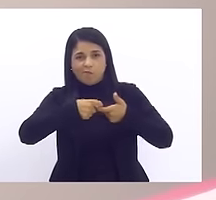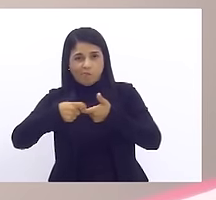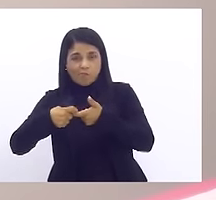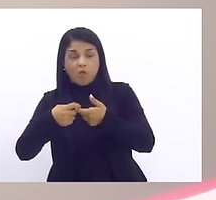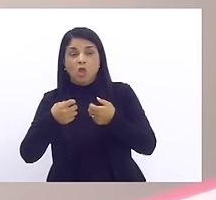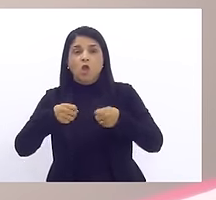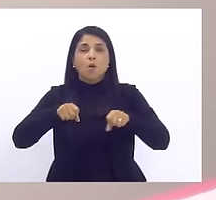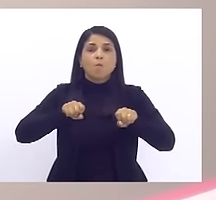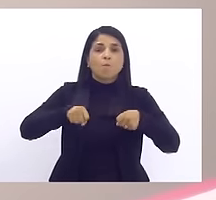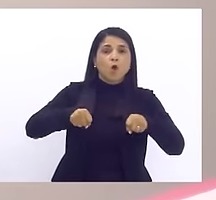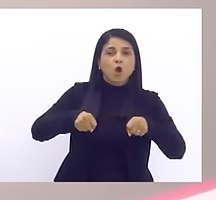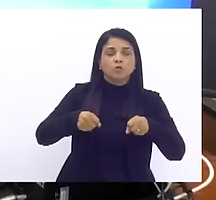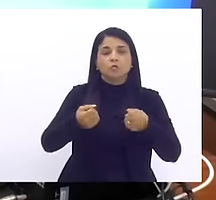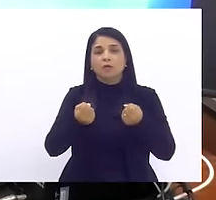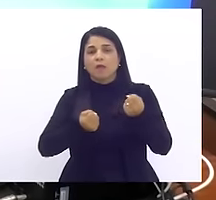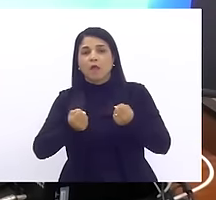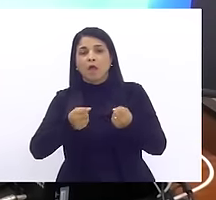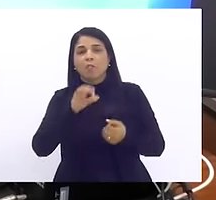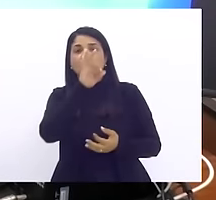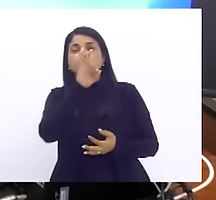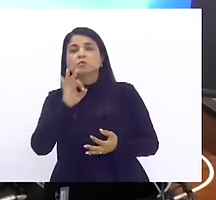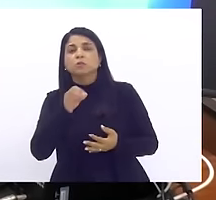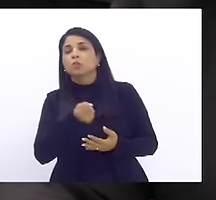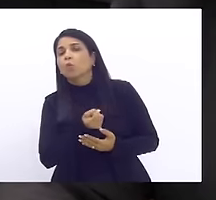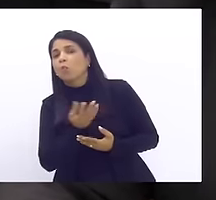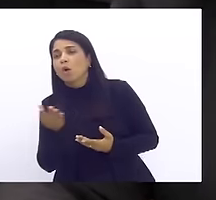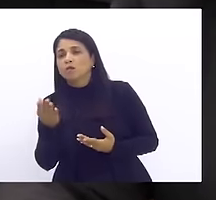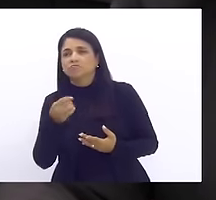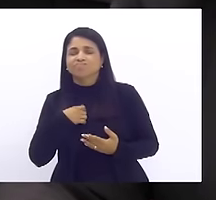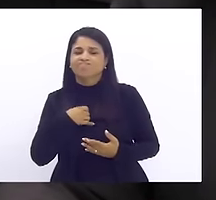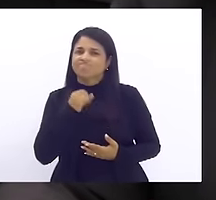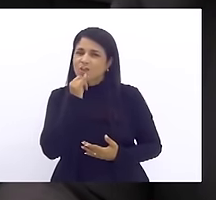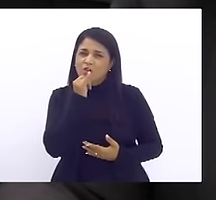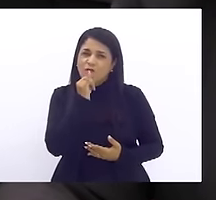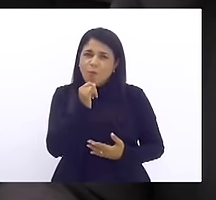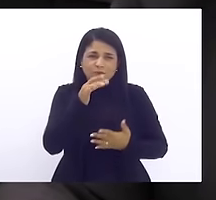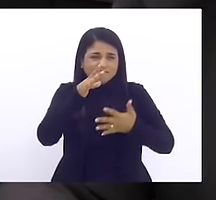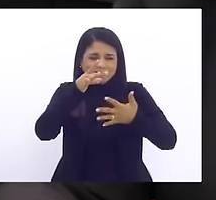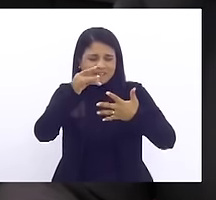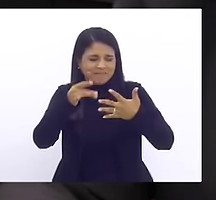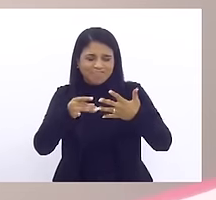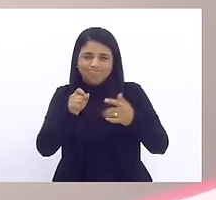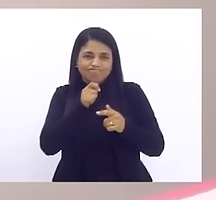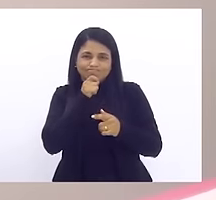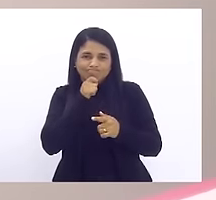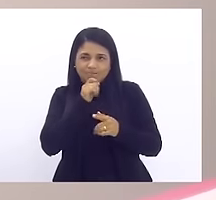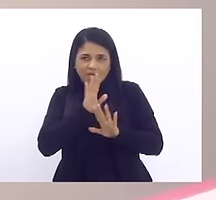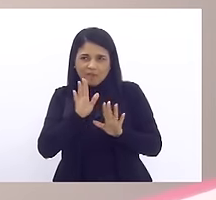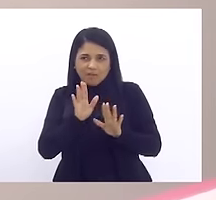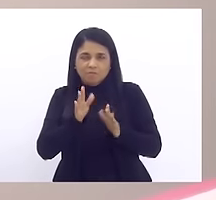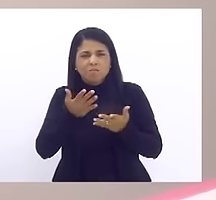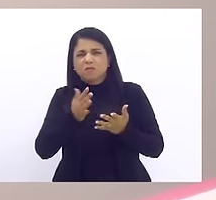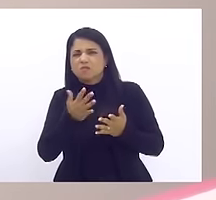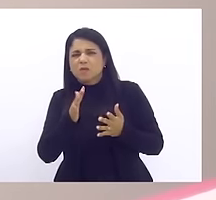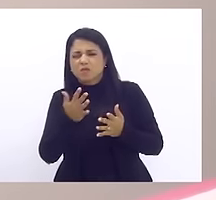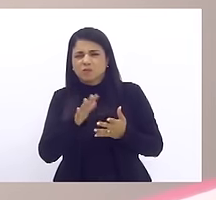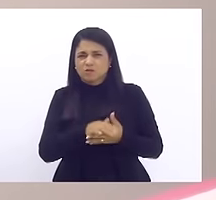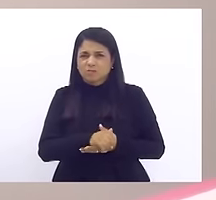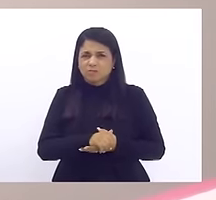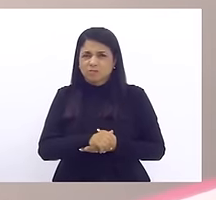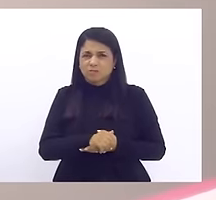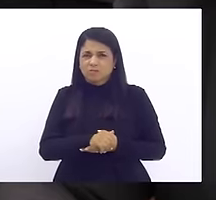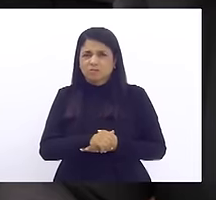veículos aproximadamente eu não tenho essa informação detalhada não uma médica